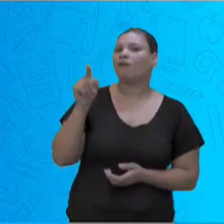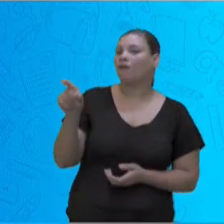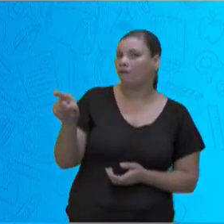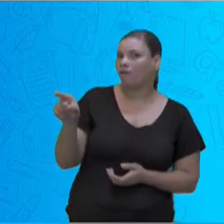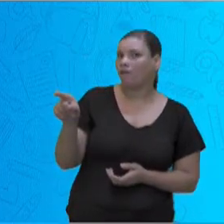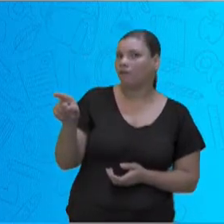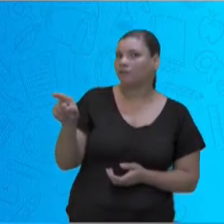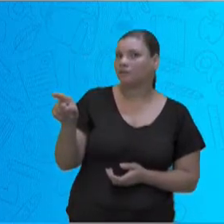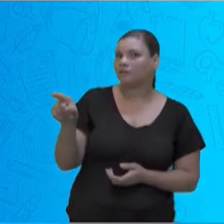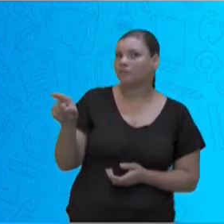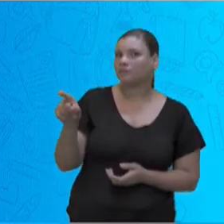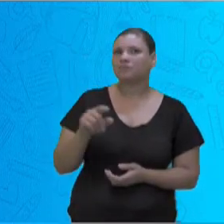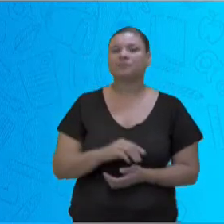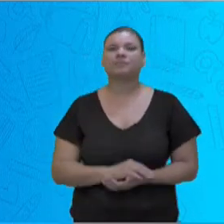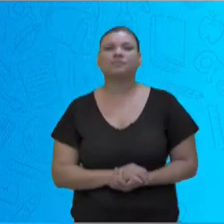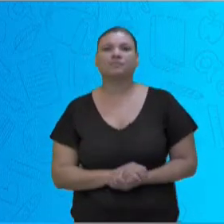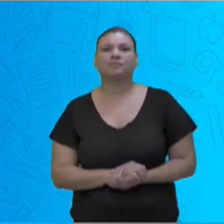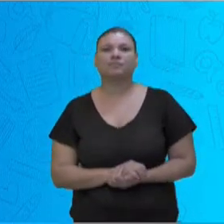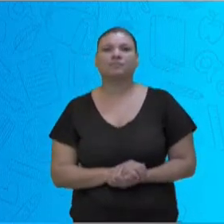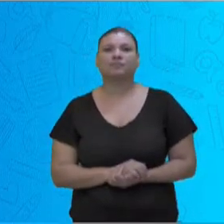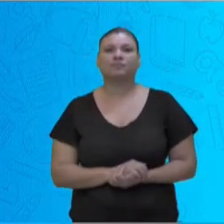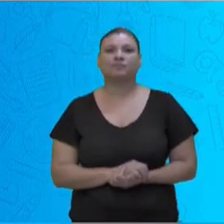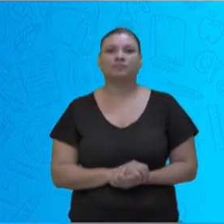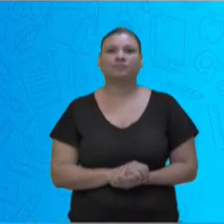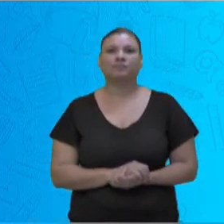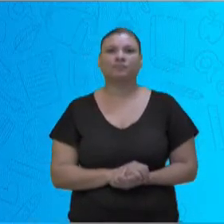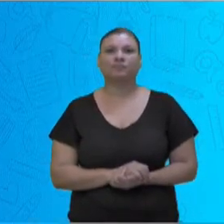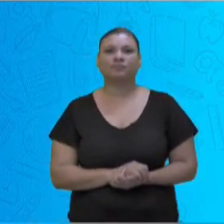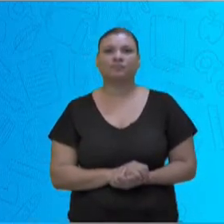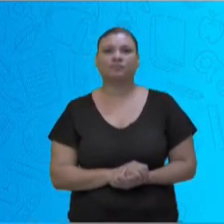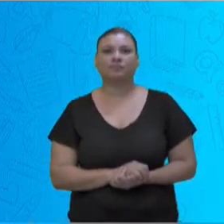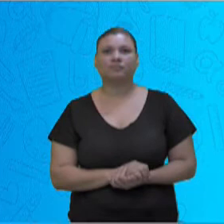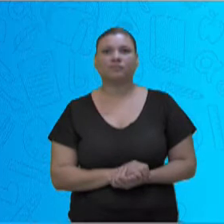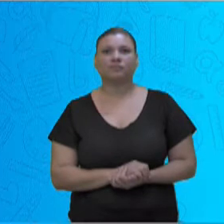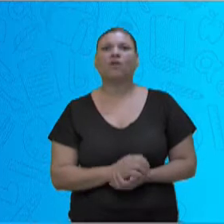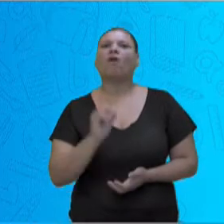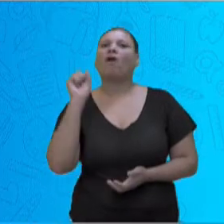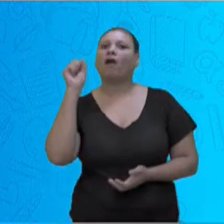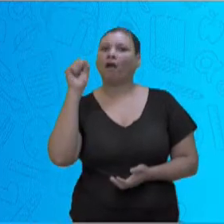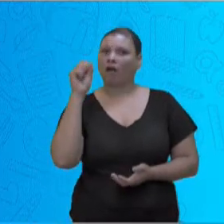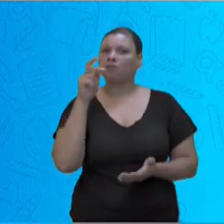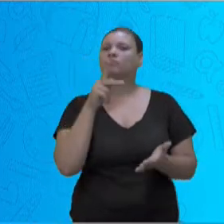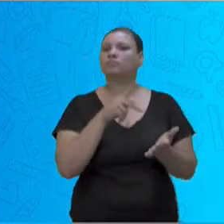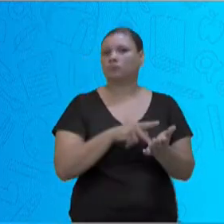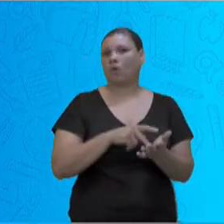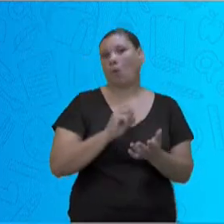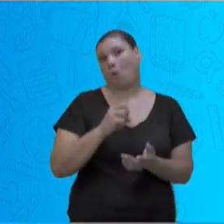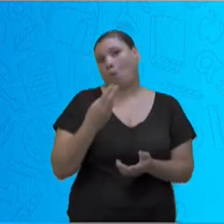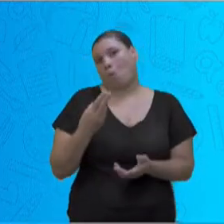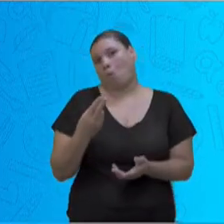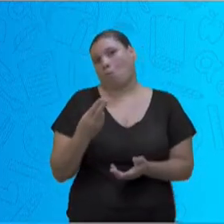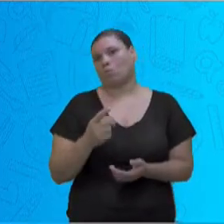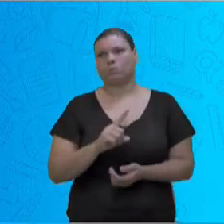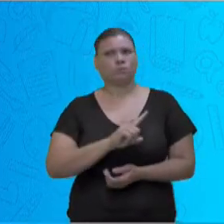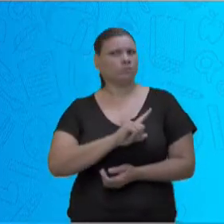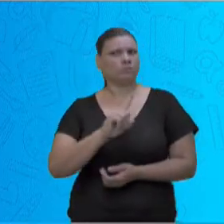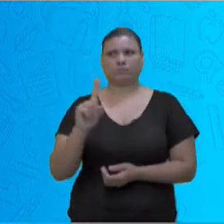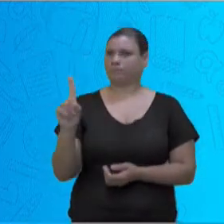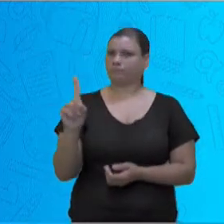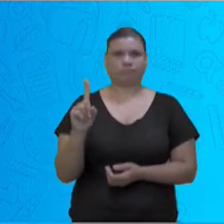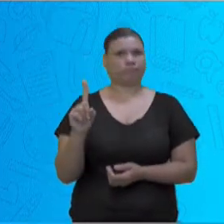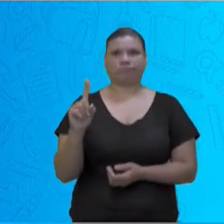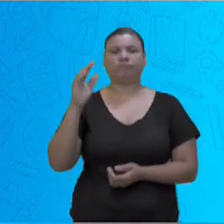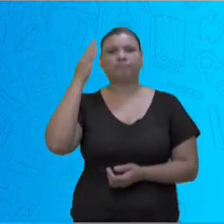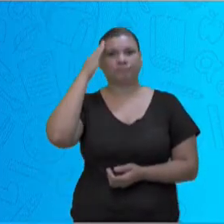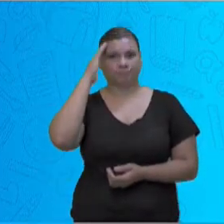he? Yes, he is. Para a resposta afirmativa, no, he isn't. Assim, nós vamos